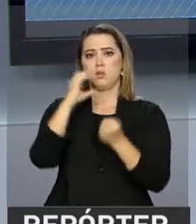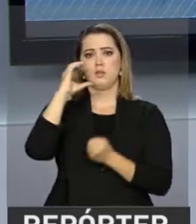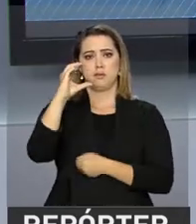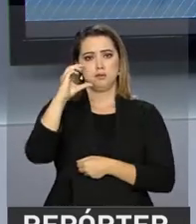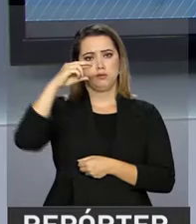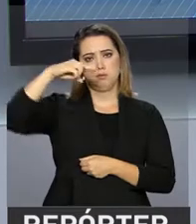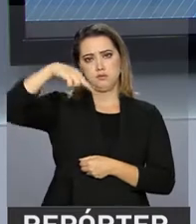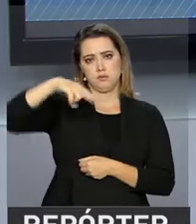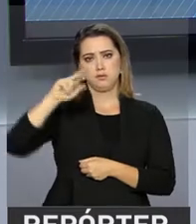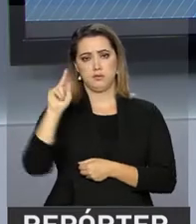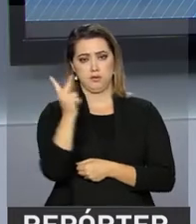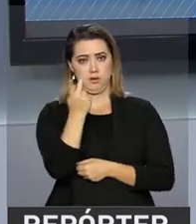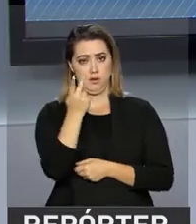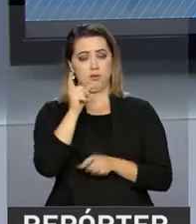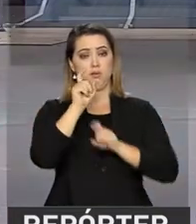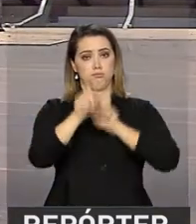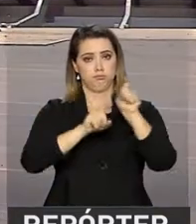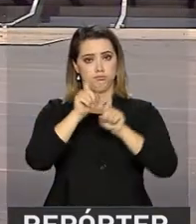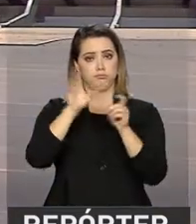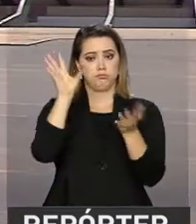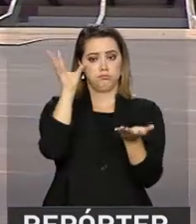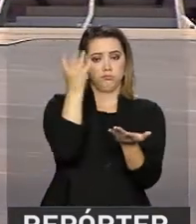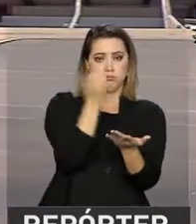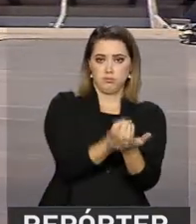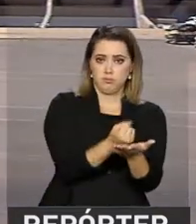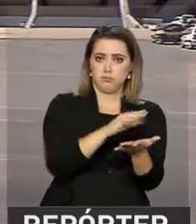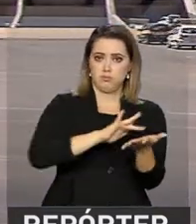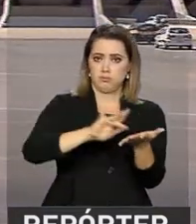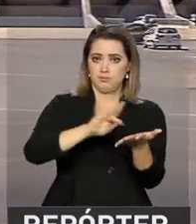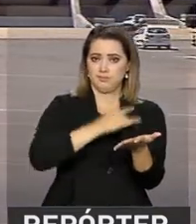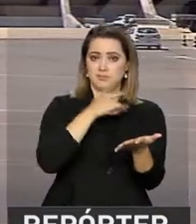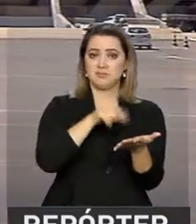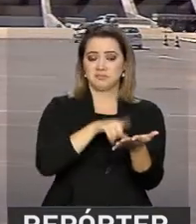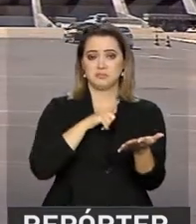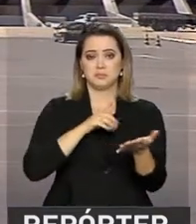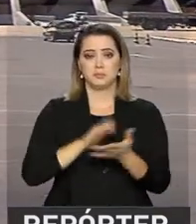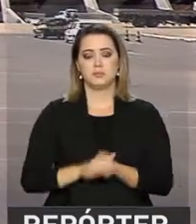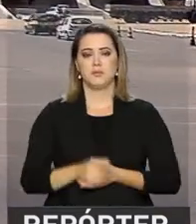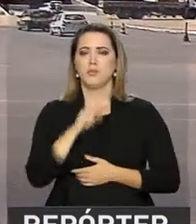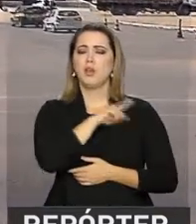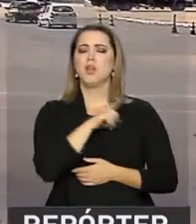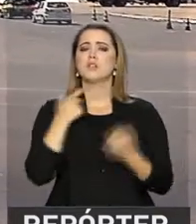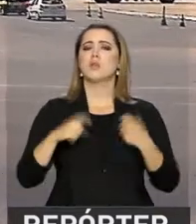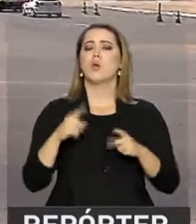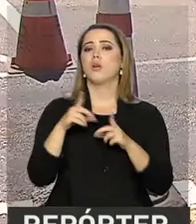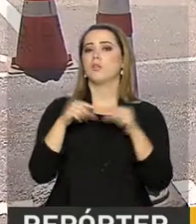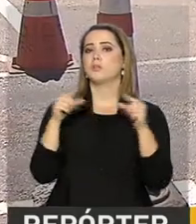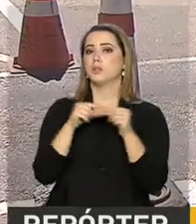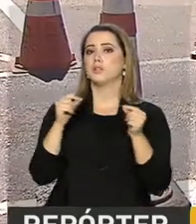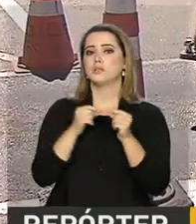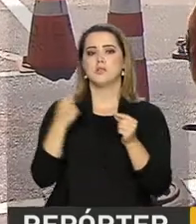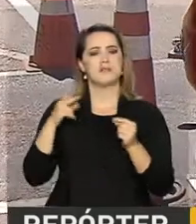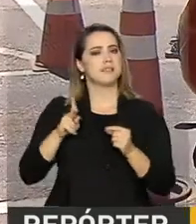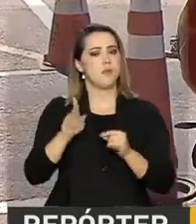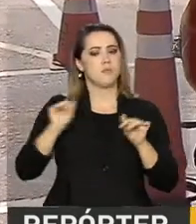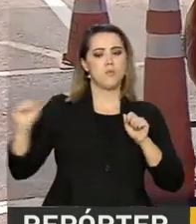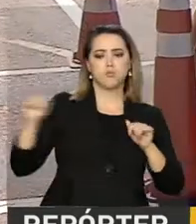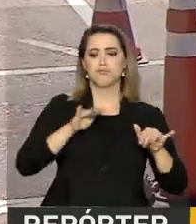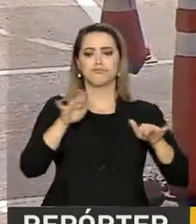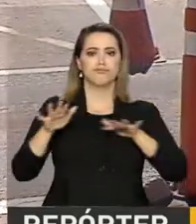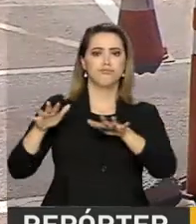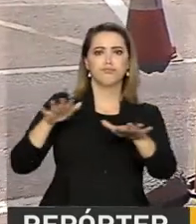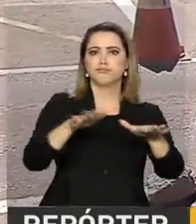habilitação eletrônica este estacionamento em brasília fica movimentado todos os dias com